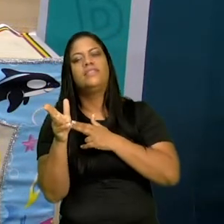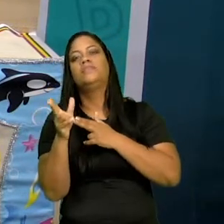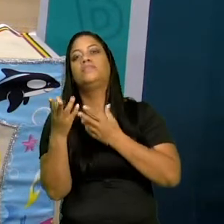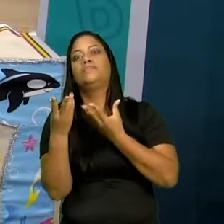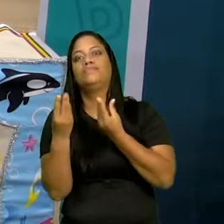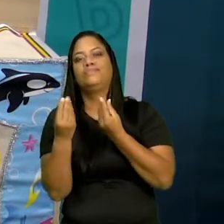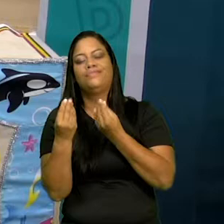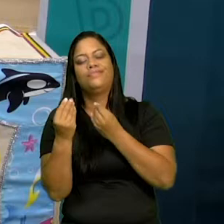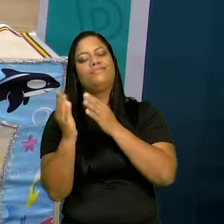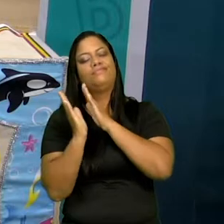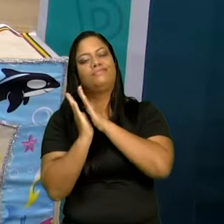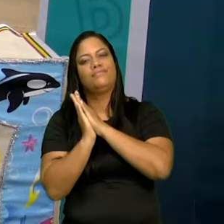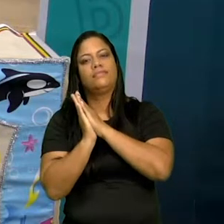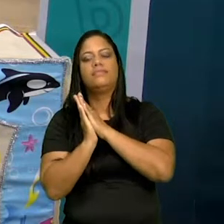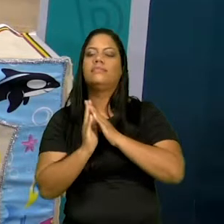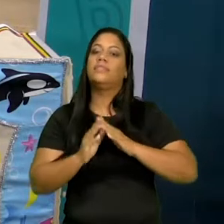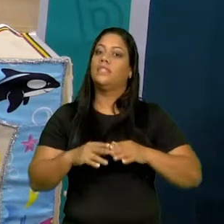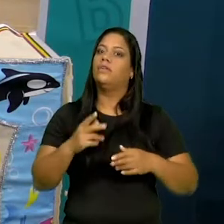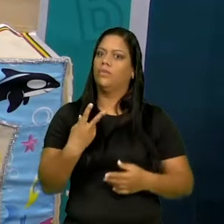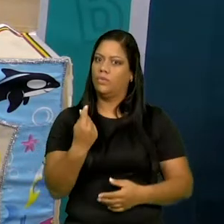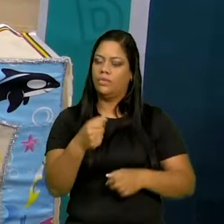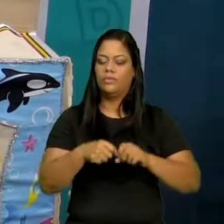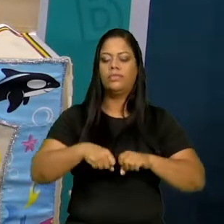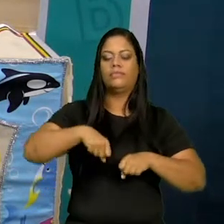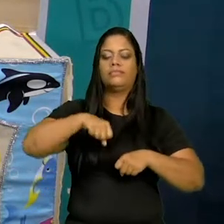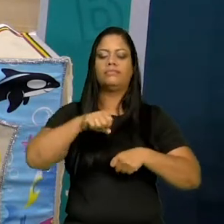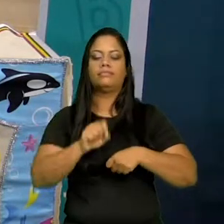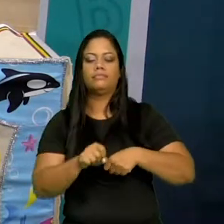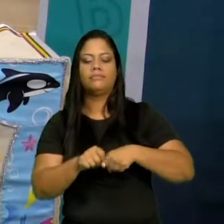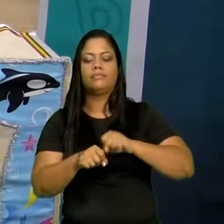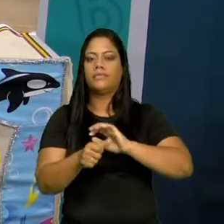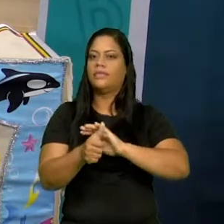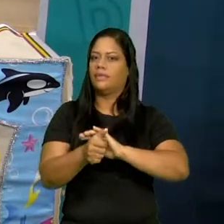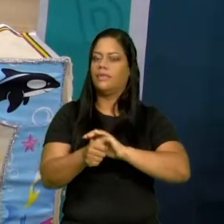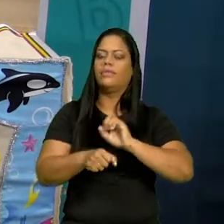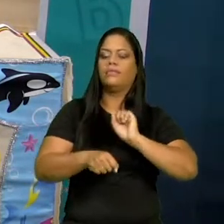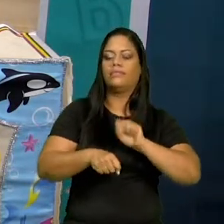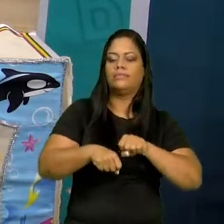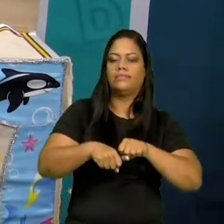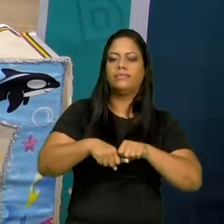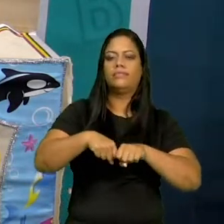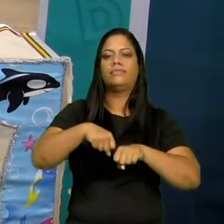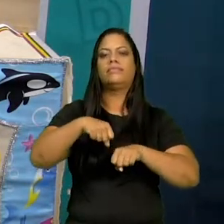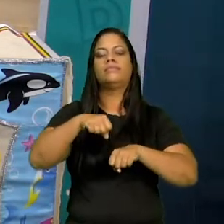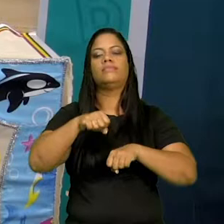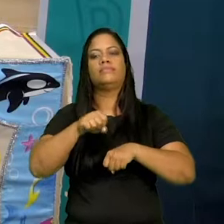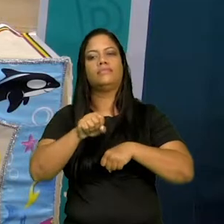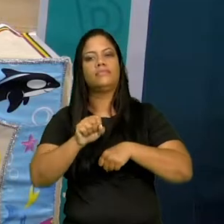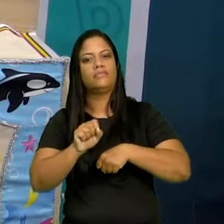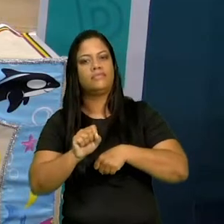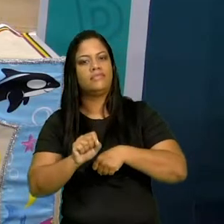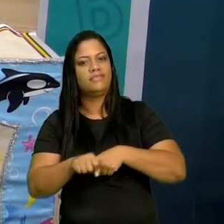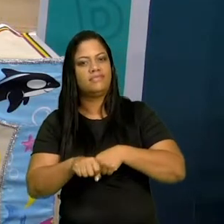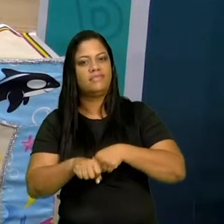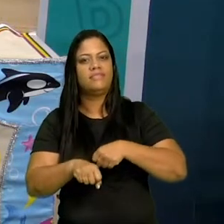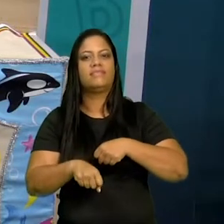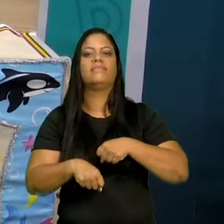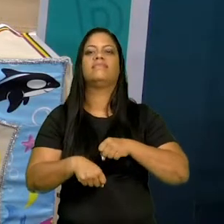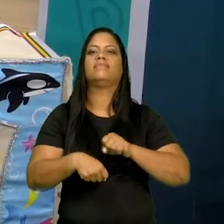A tartaruga vinha caminhando. Devagarzinho e sempre, né,